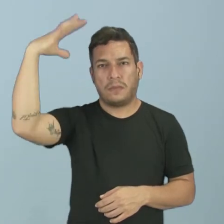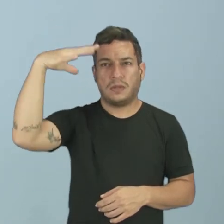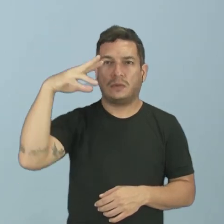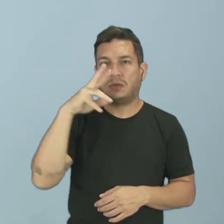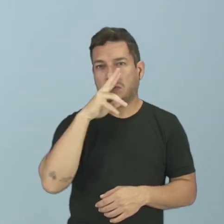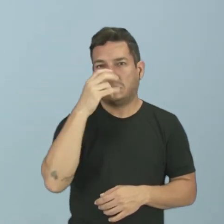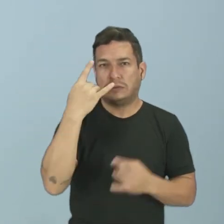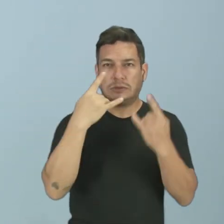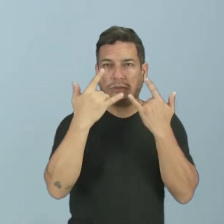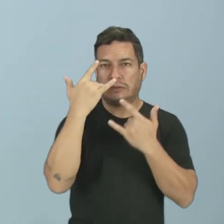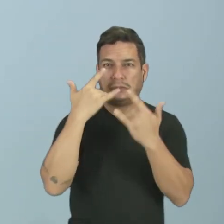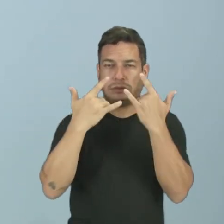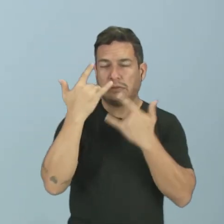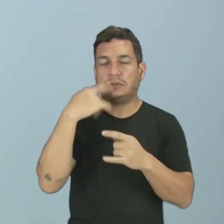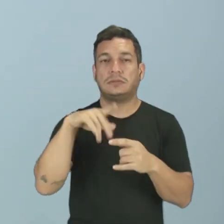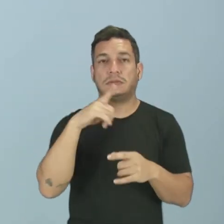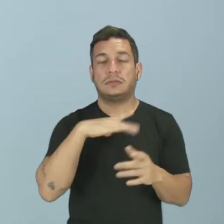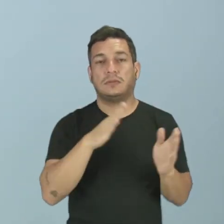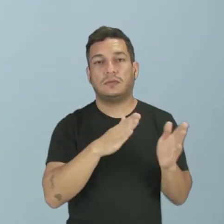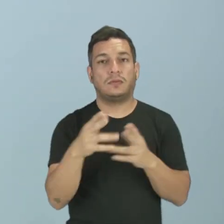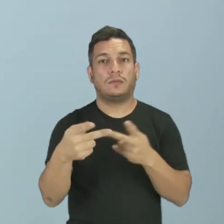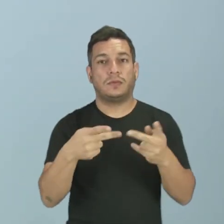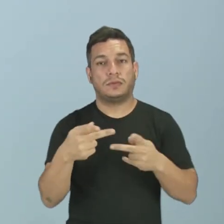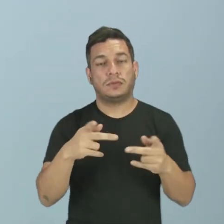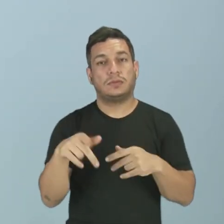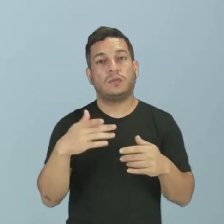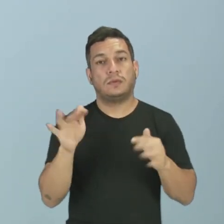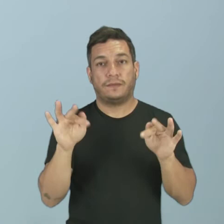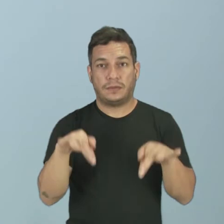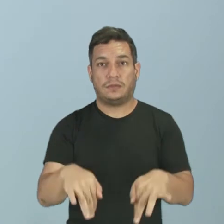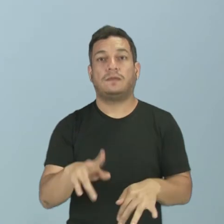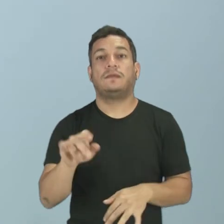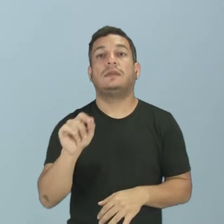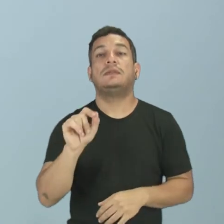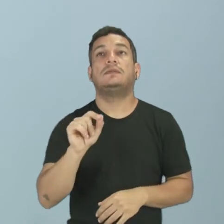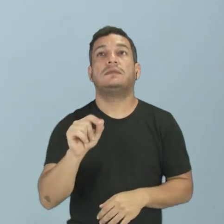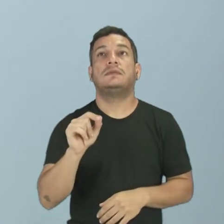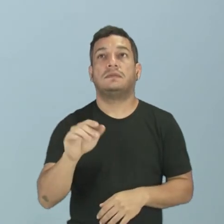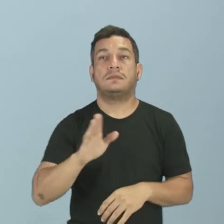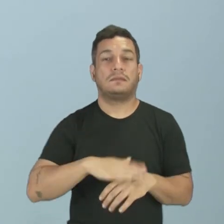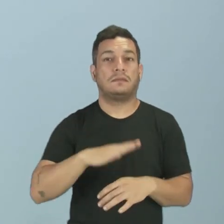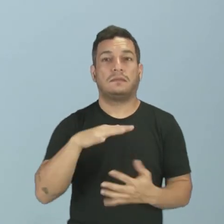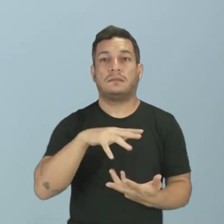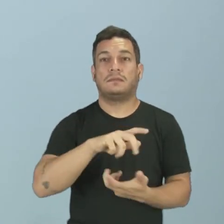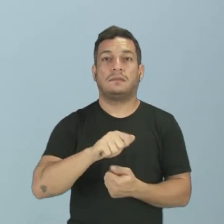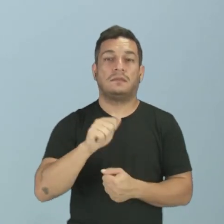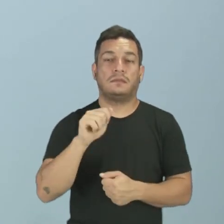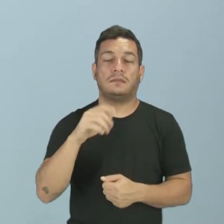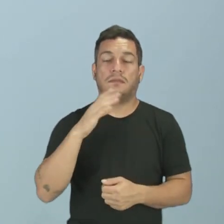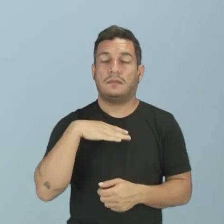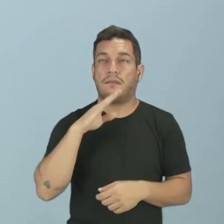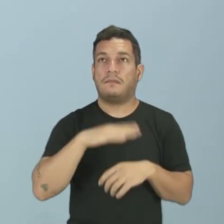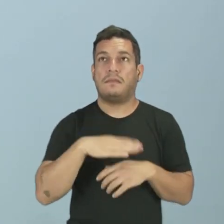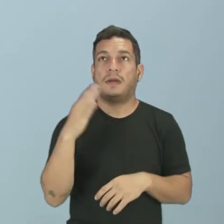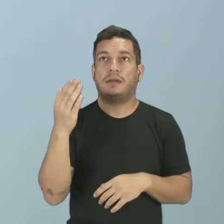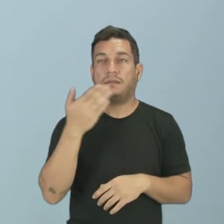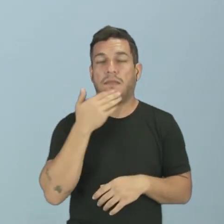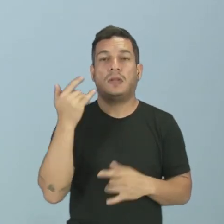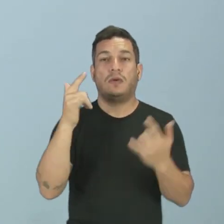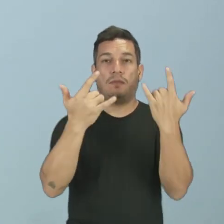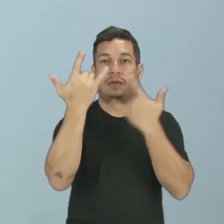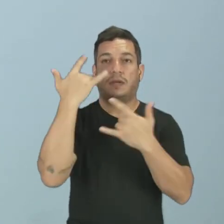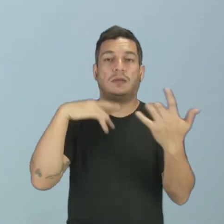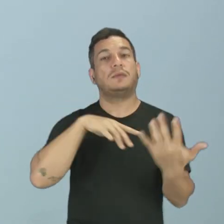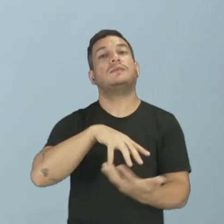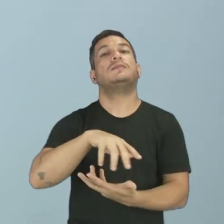Quando terminado, esse projeto está em andamento, quando terminado, vai ser o maior acelerador de partícula com melhor brilho a